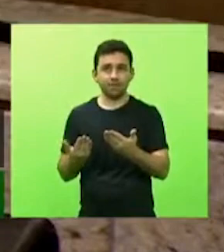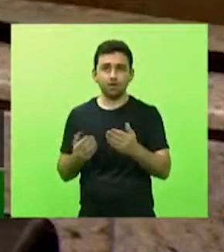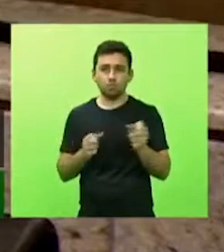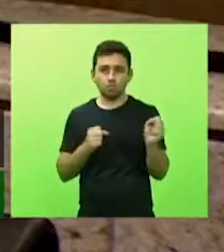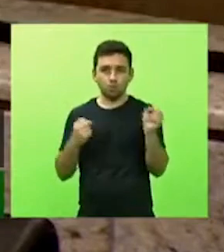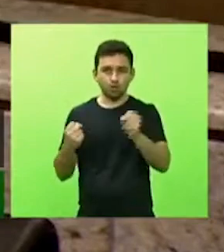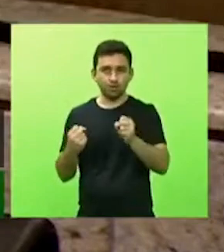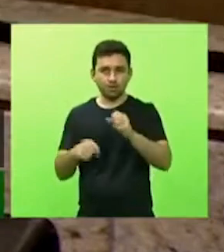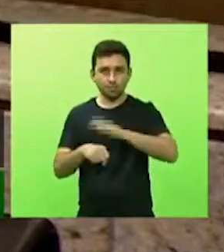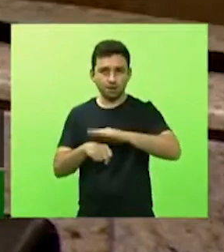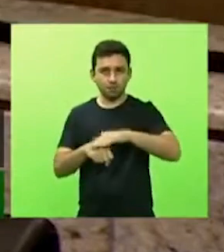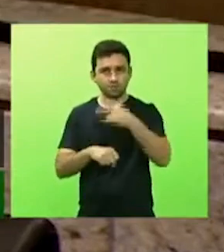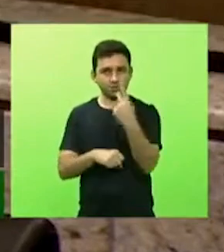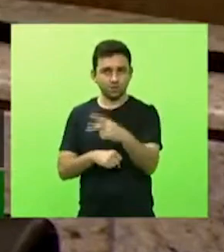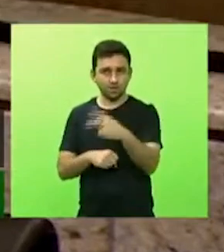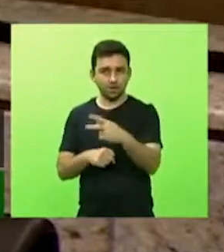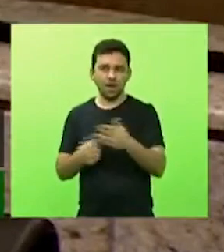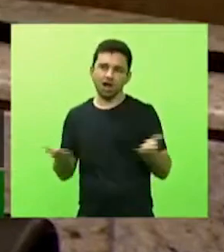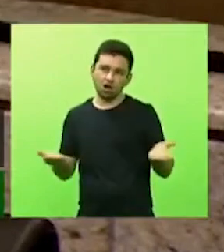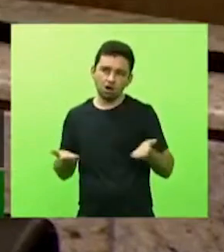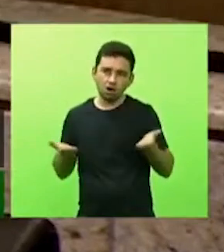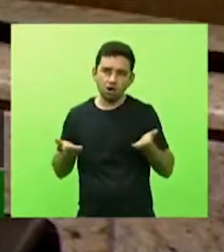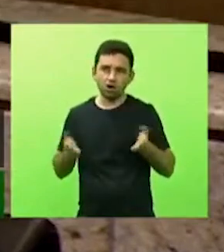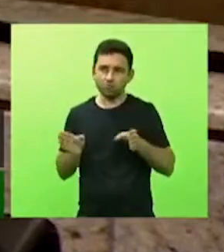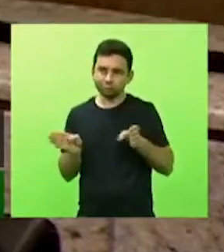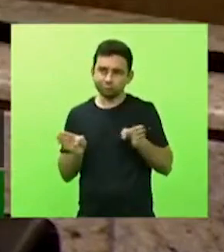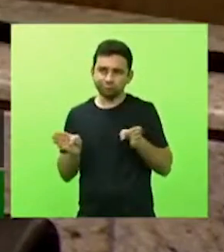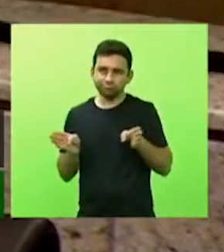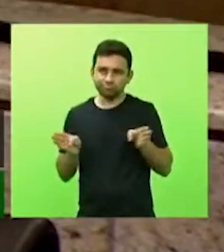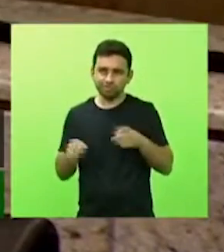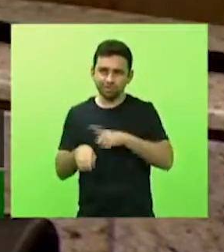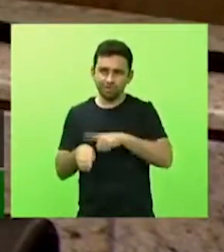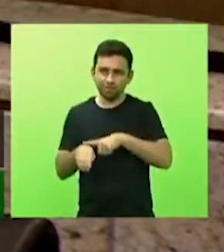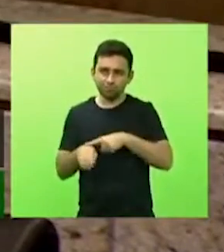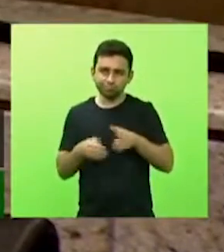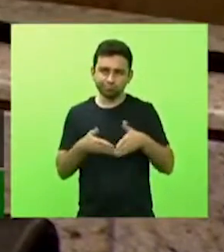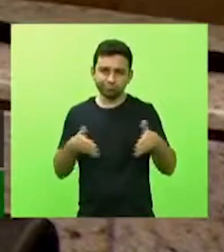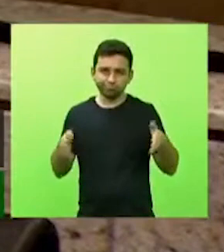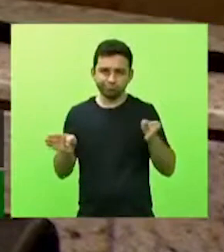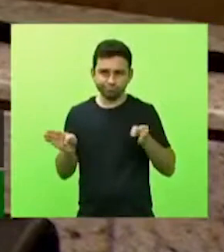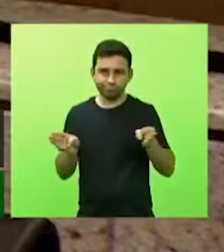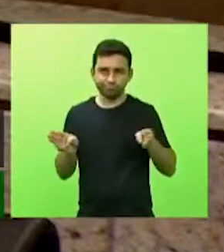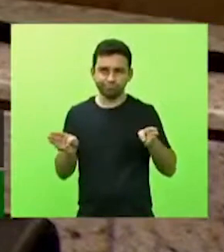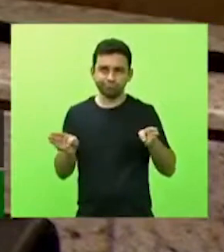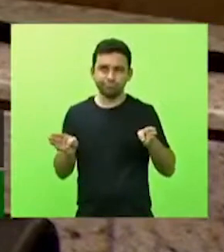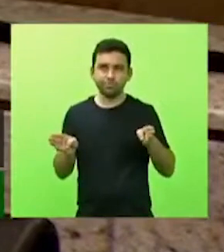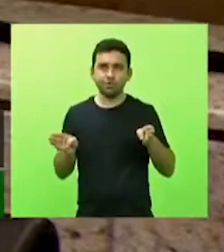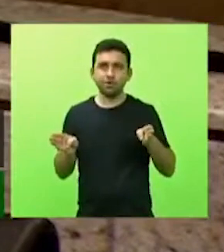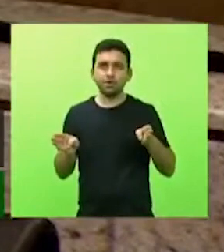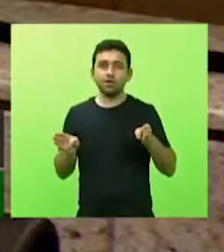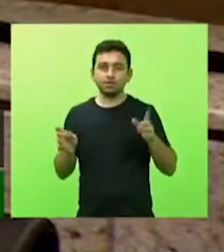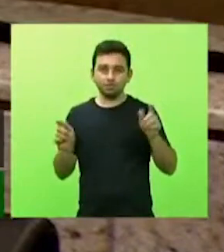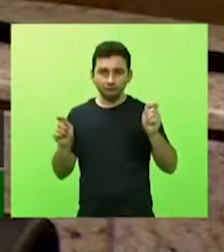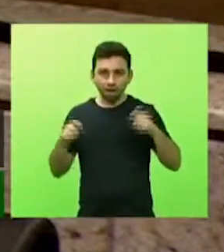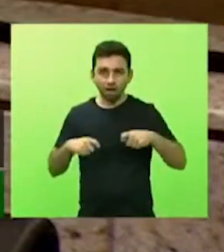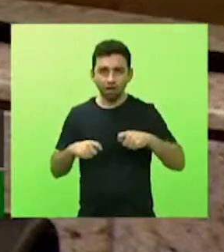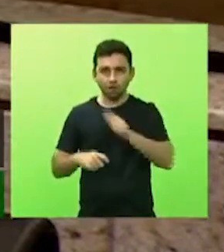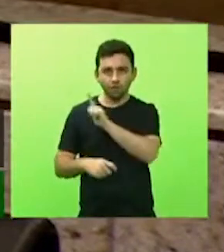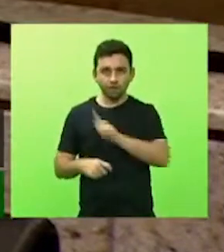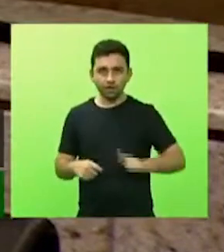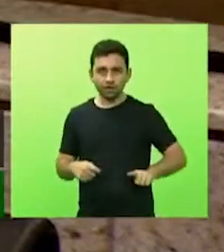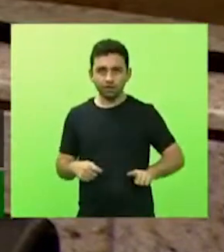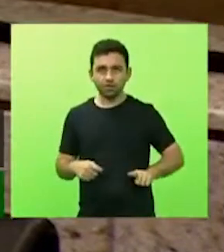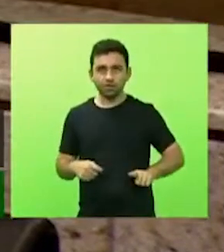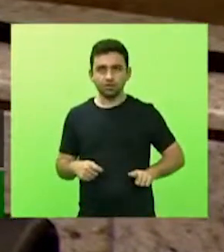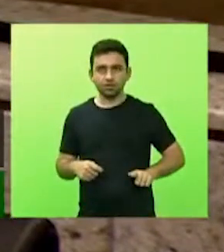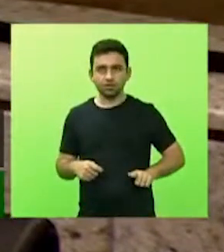circunstancial, enquanto poder temporário, só é governo e só